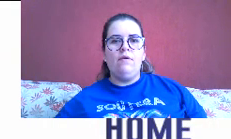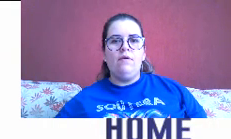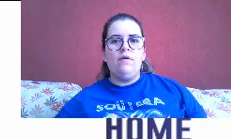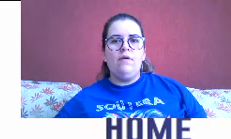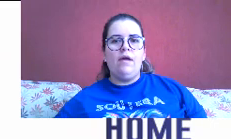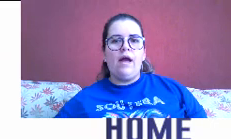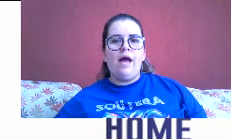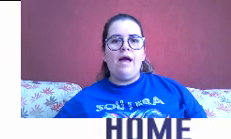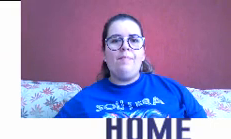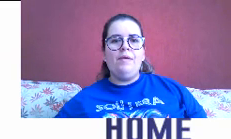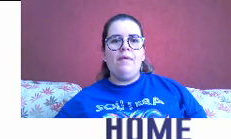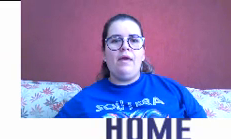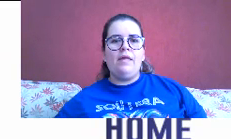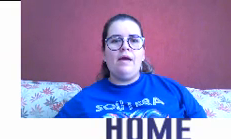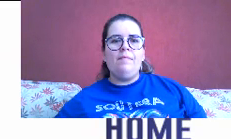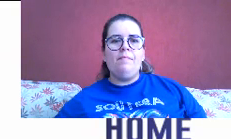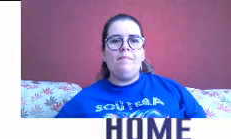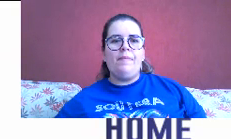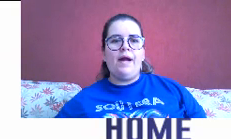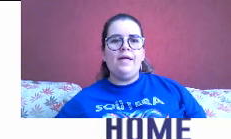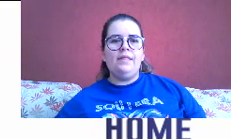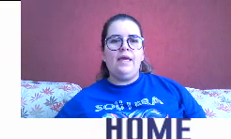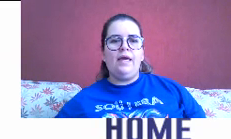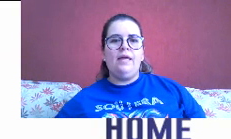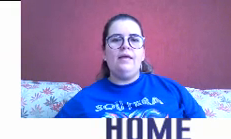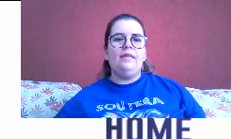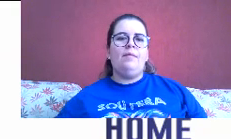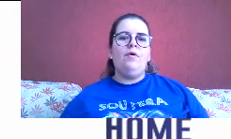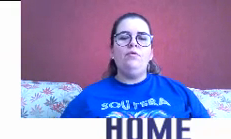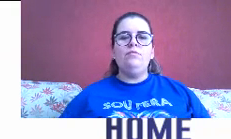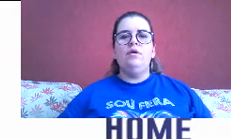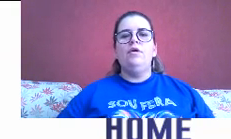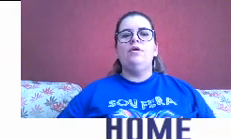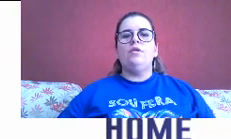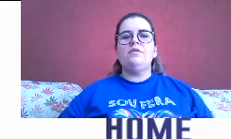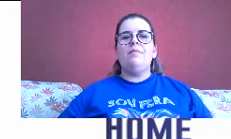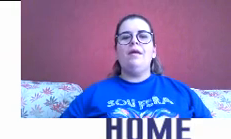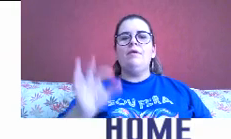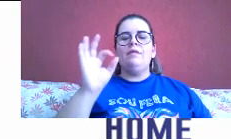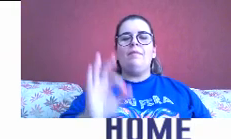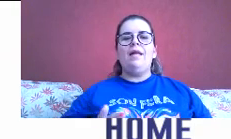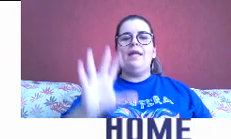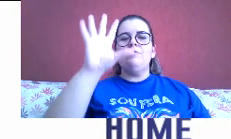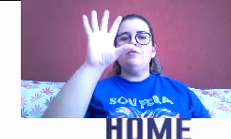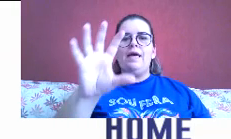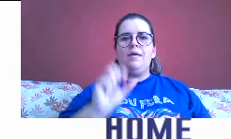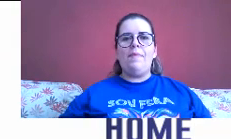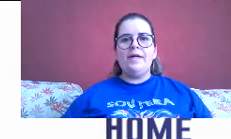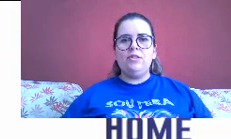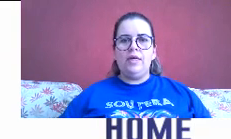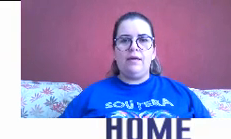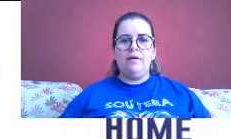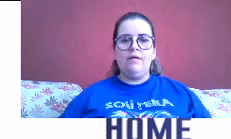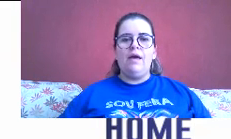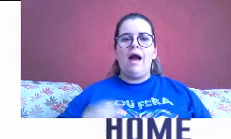Coordenação a primeira parte tá bom nós trabalhamos trabalharemos Essa